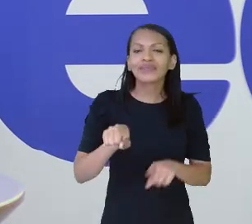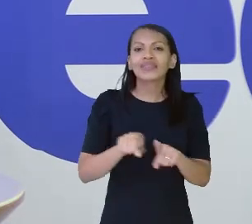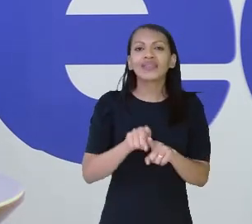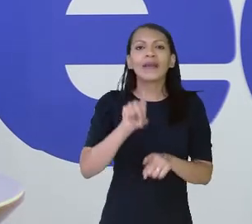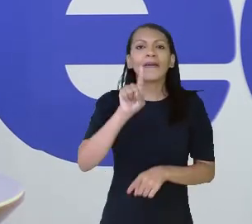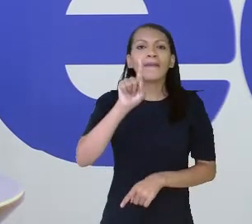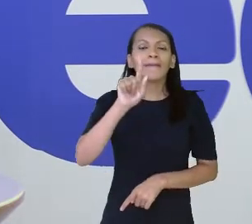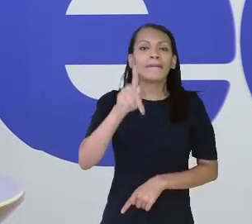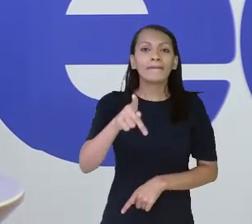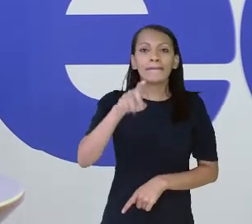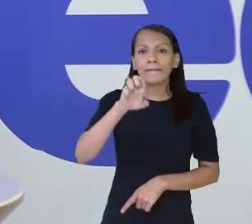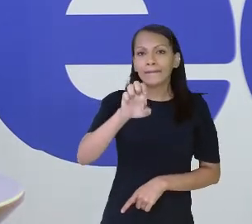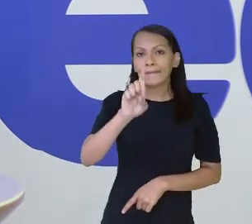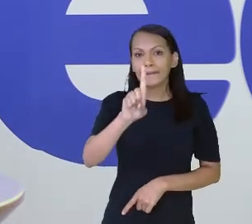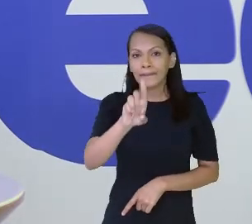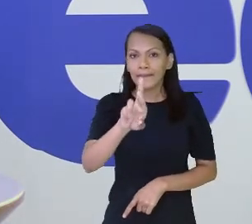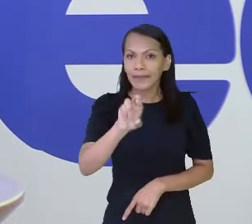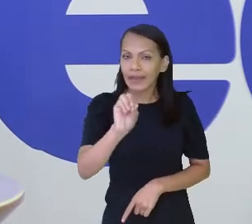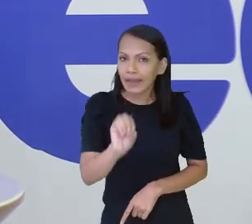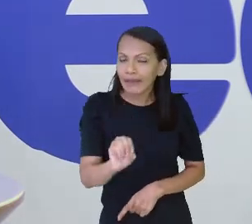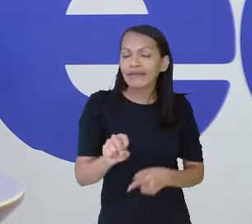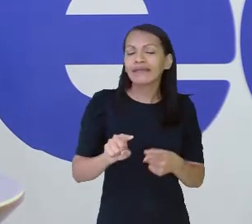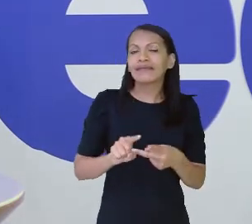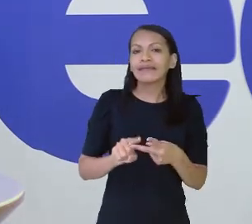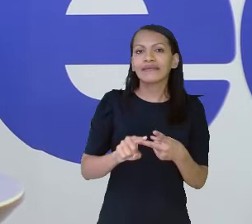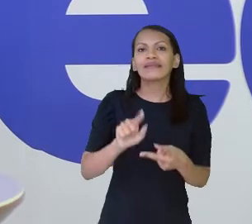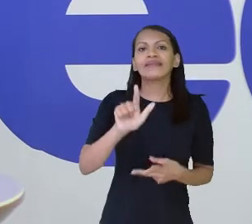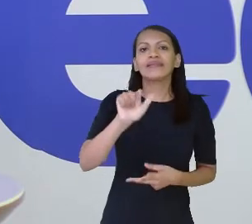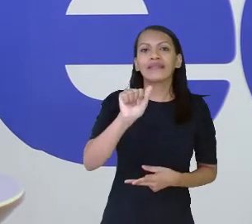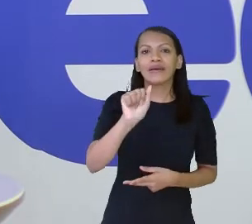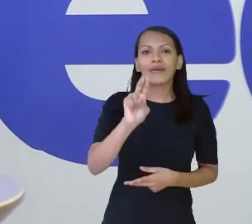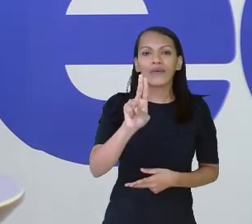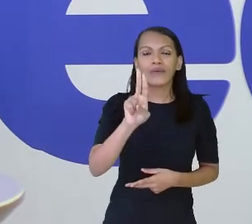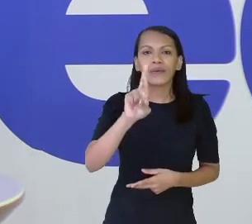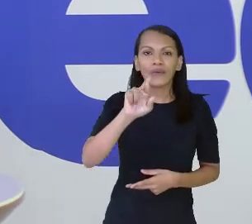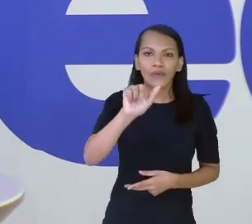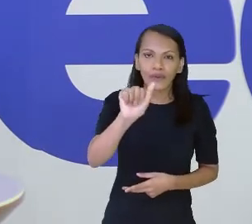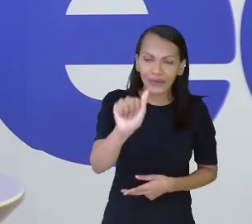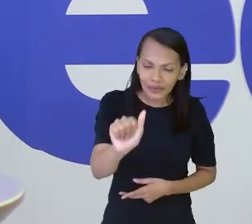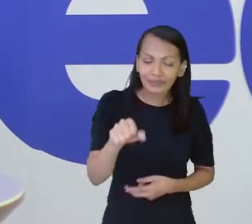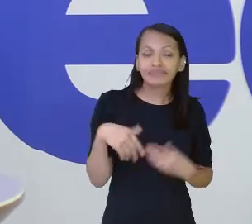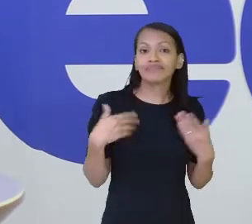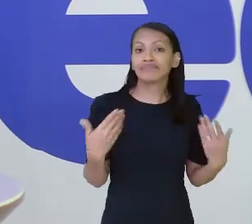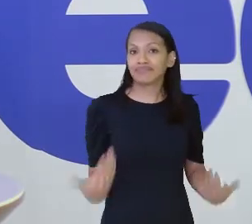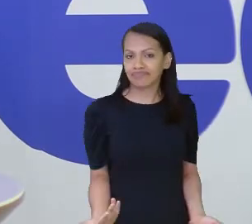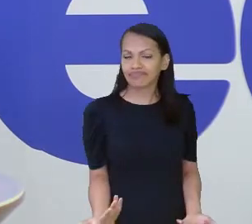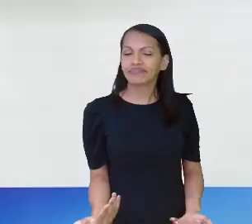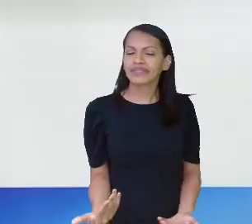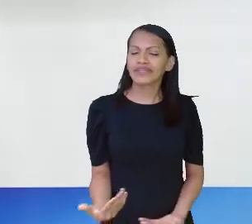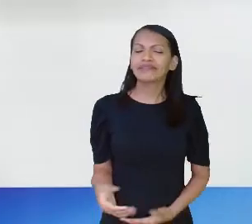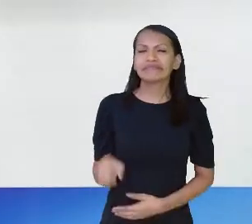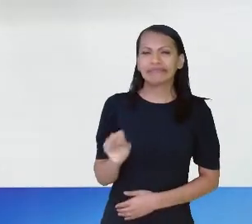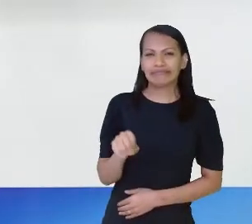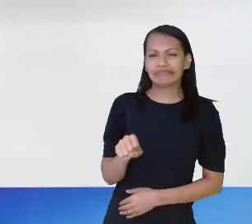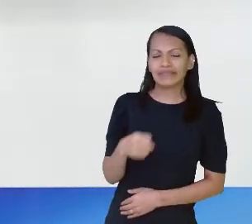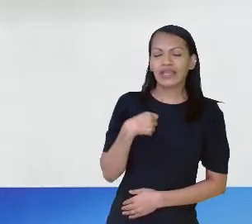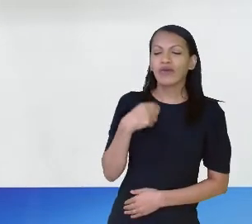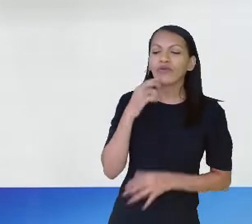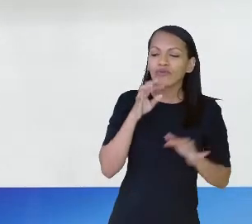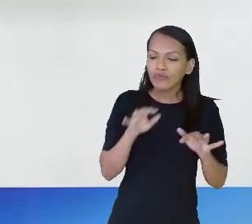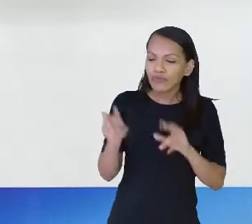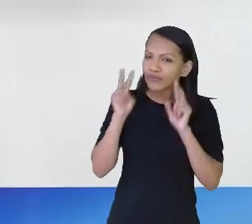Pedro. Já estou animada, já vi que a aula será muito boa. Hoje a aula vai ser animada. Deles, vai sim. É isso aí, eu estava acompanhando,